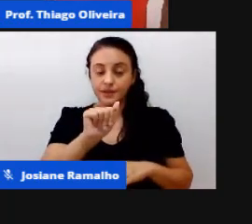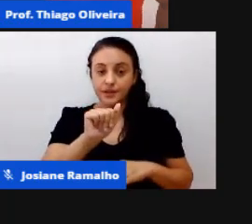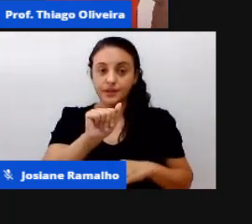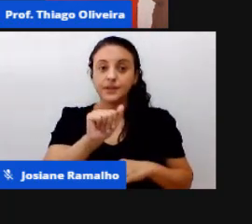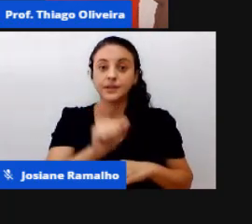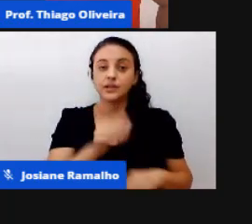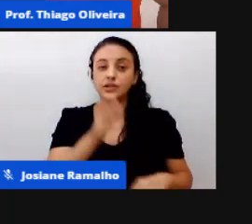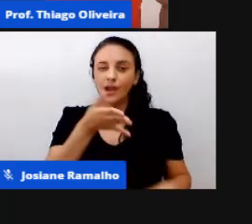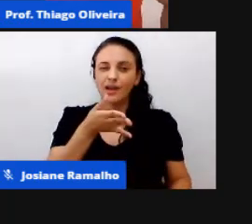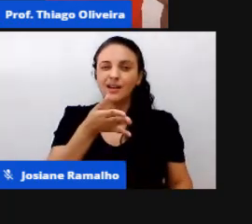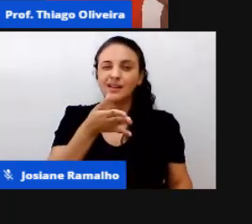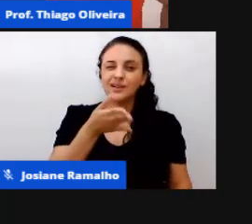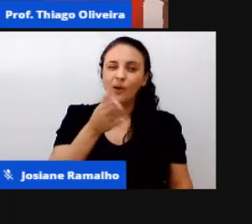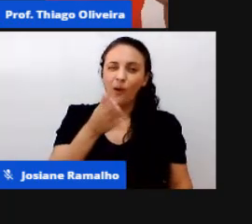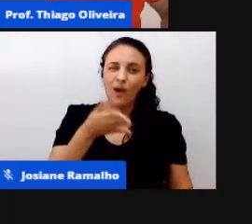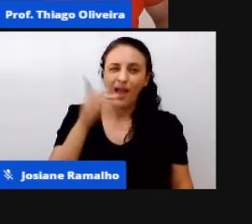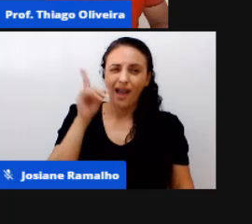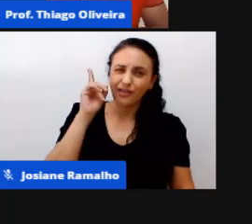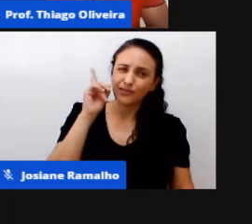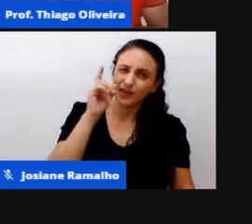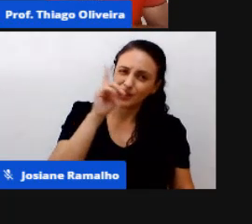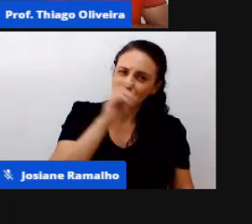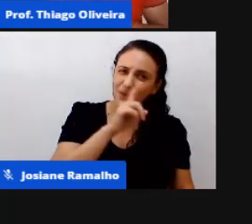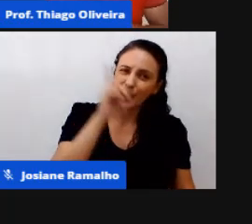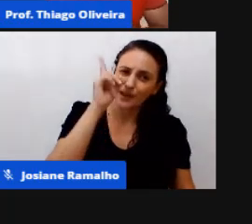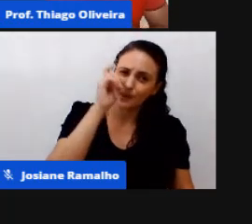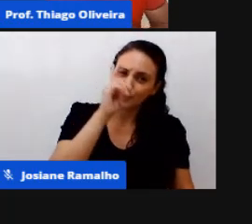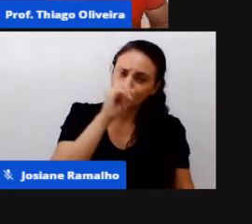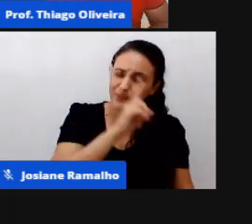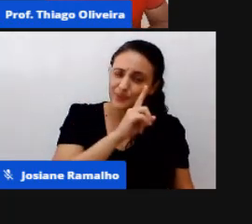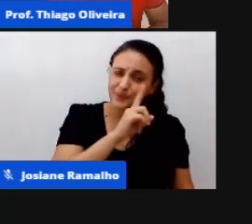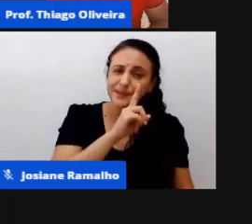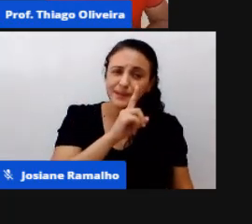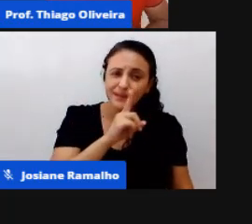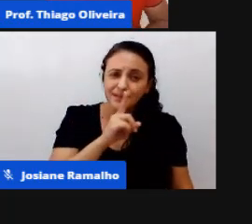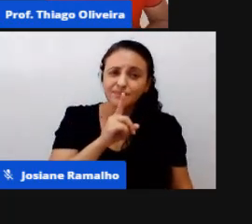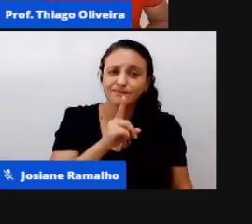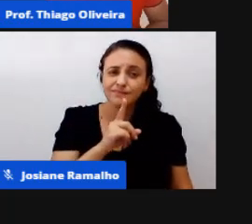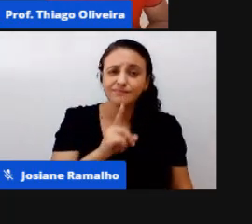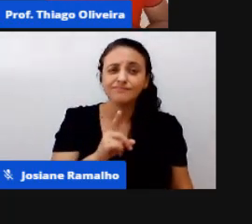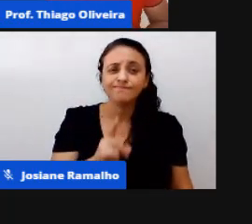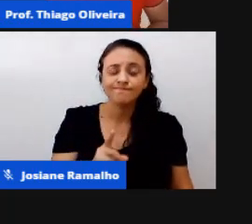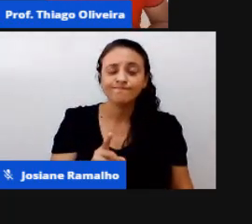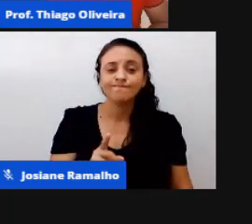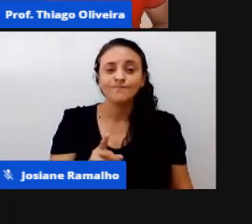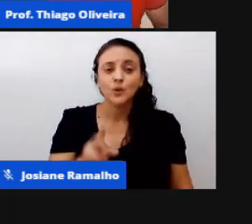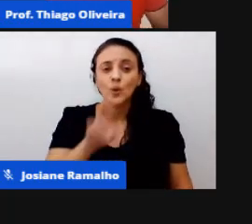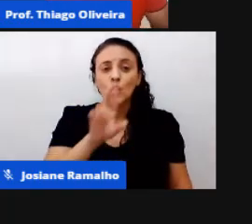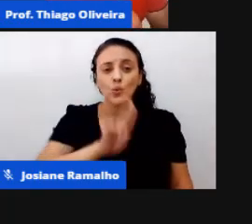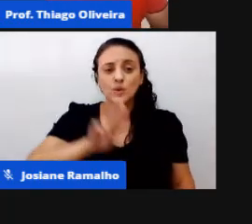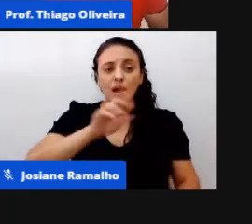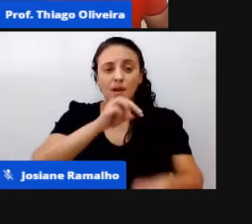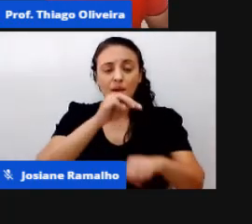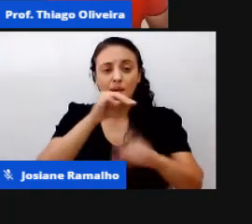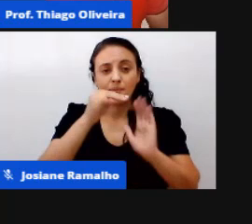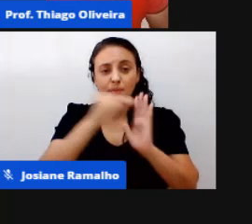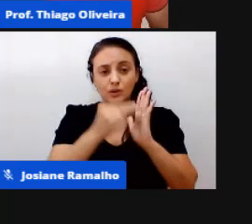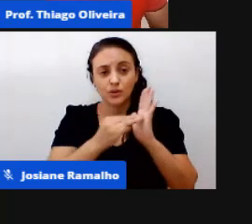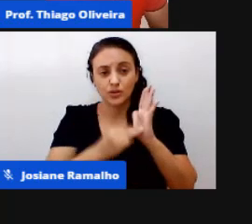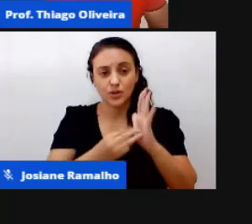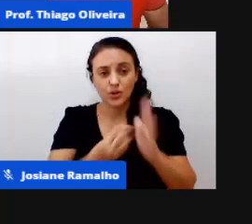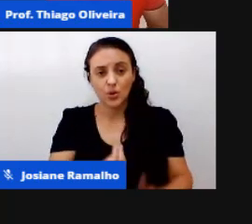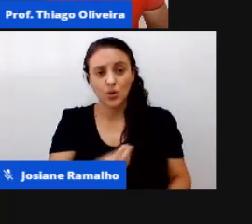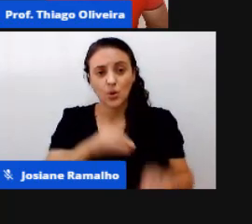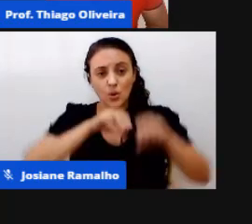Já é difícil, né, a gente implementá-las no ensino presencial, por todas as dificuldades que o